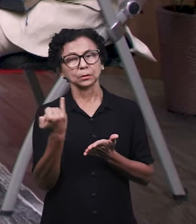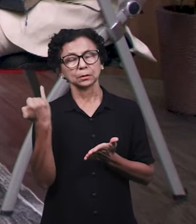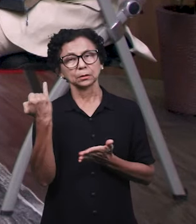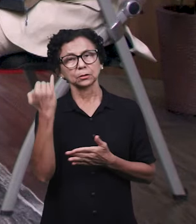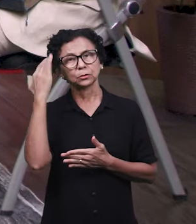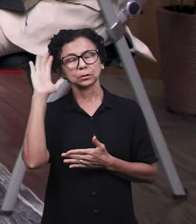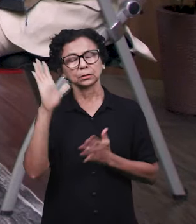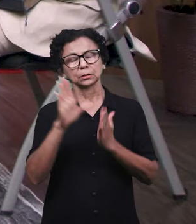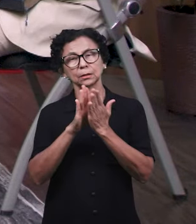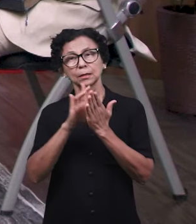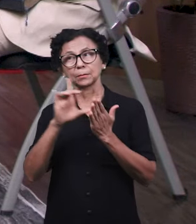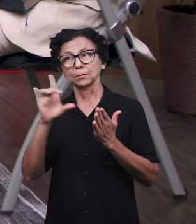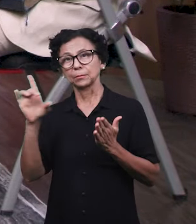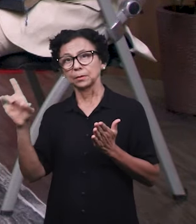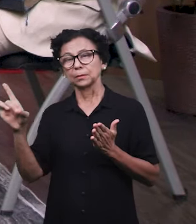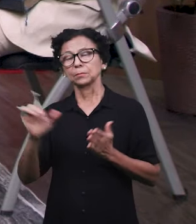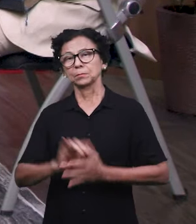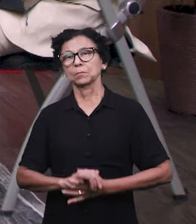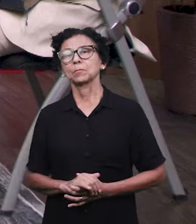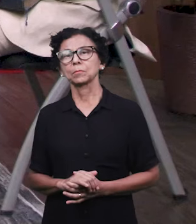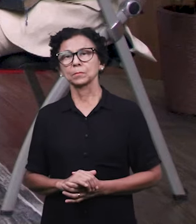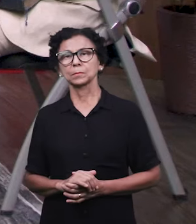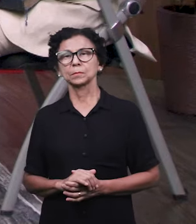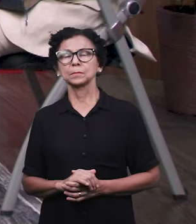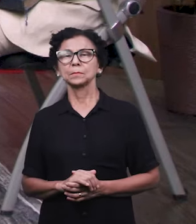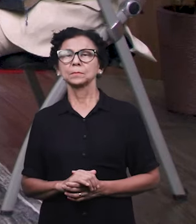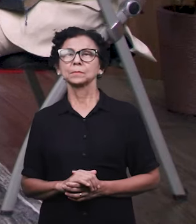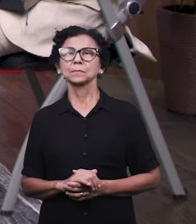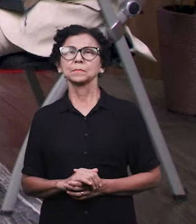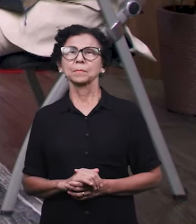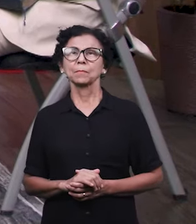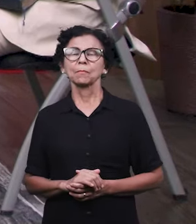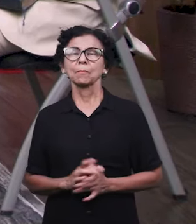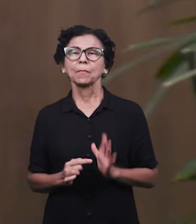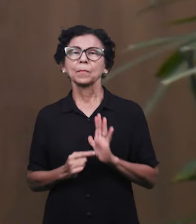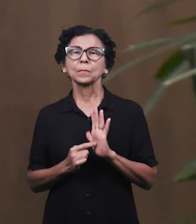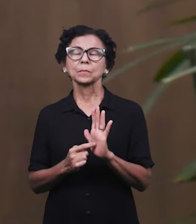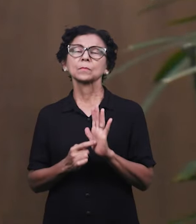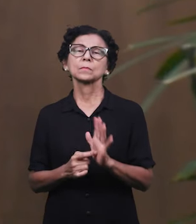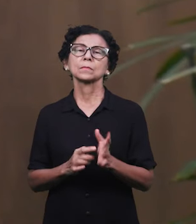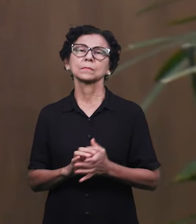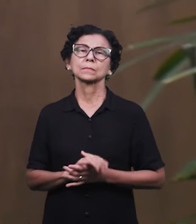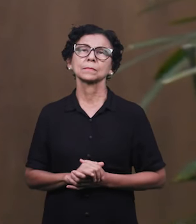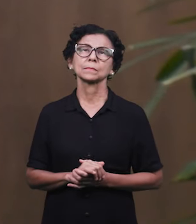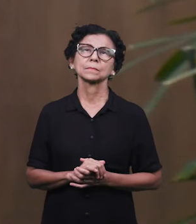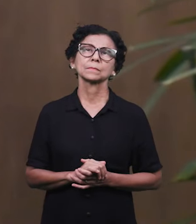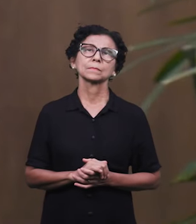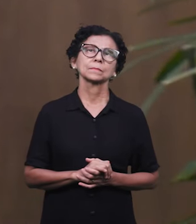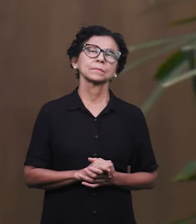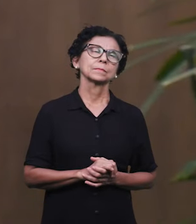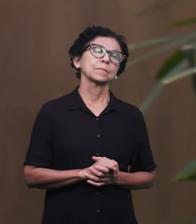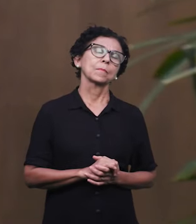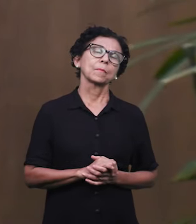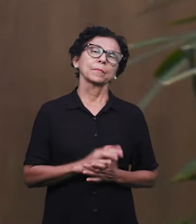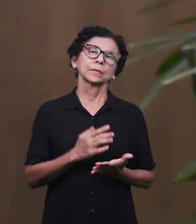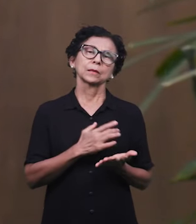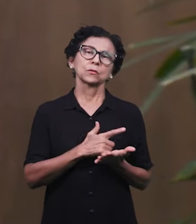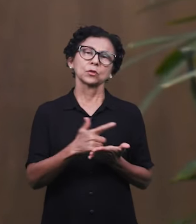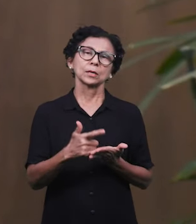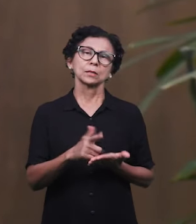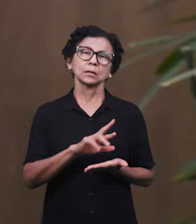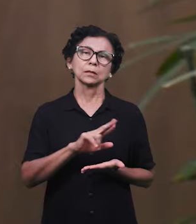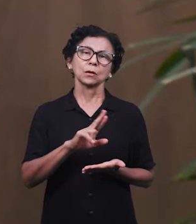pessoas elas possam imaginar, o livro de Gênesis não é um livro poético. Ele é um livro que detém ali uma